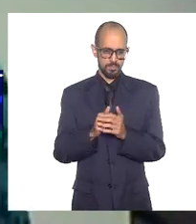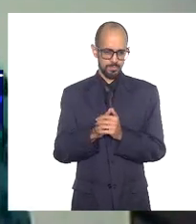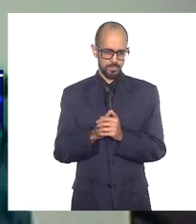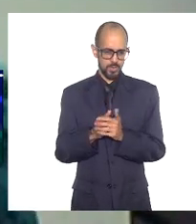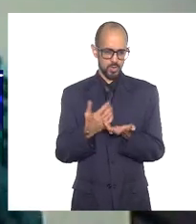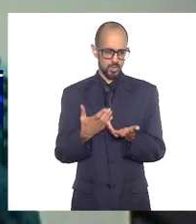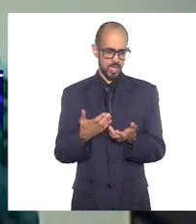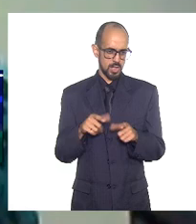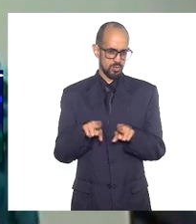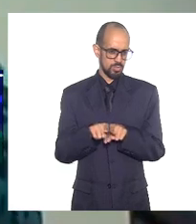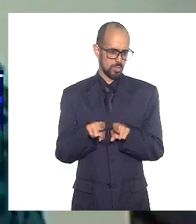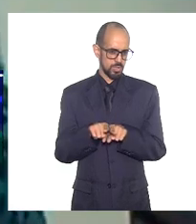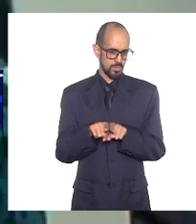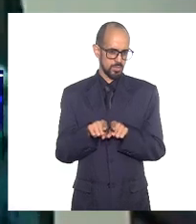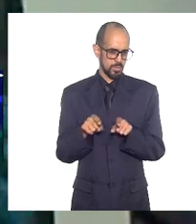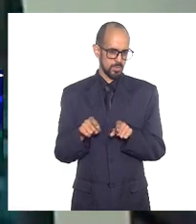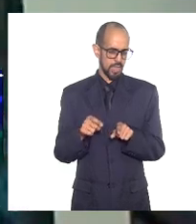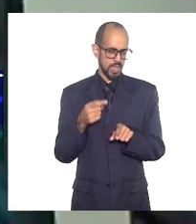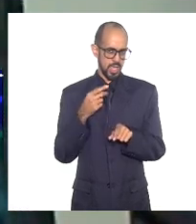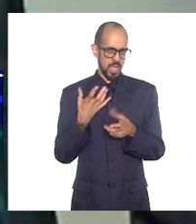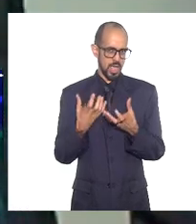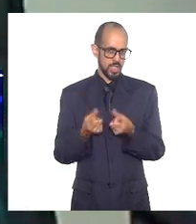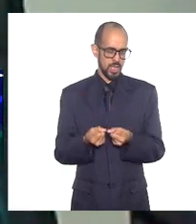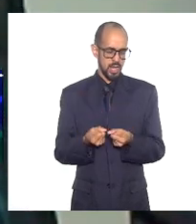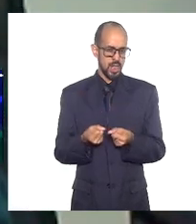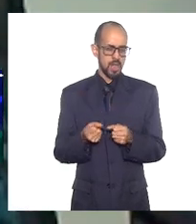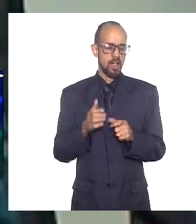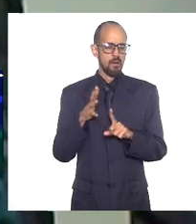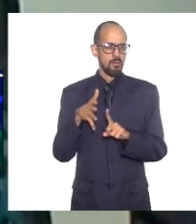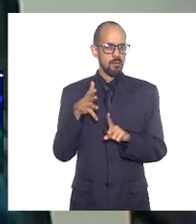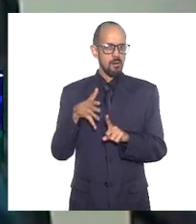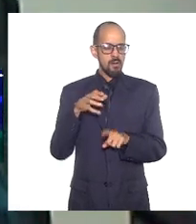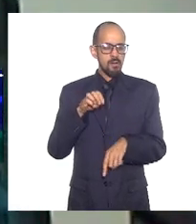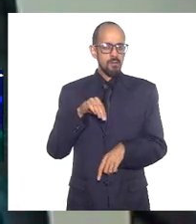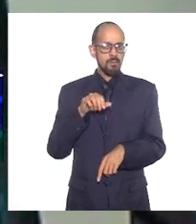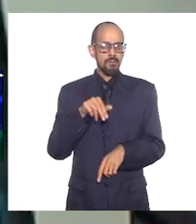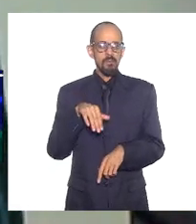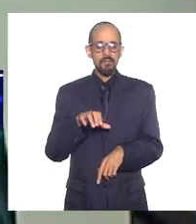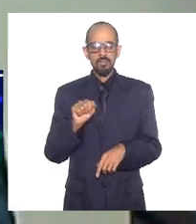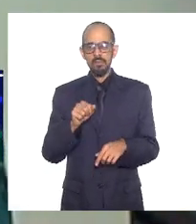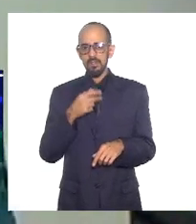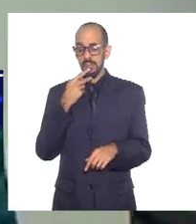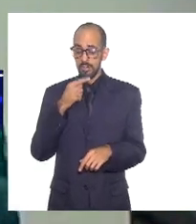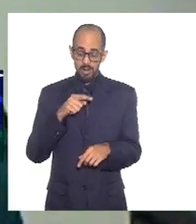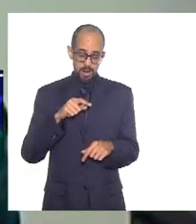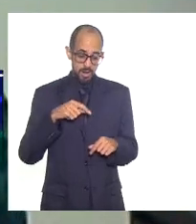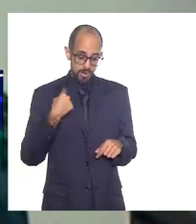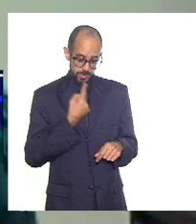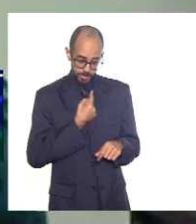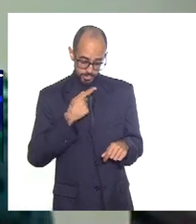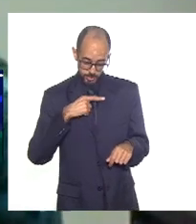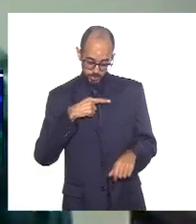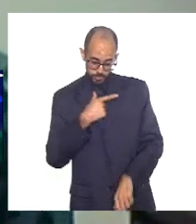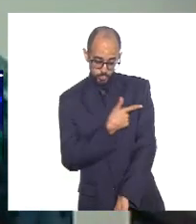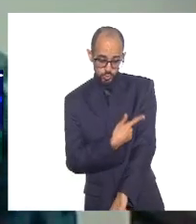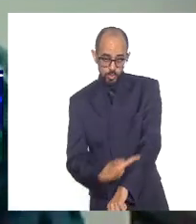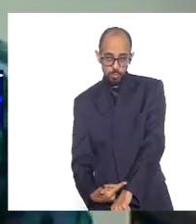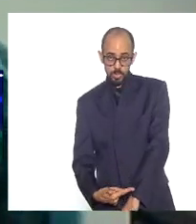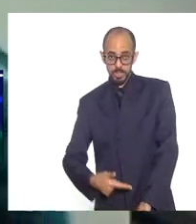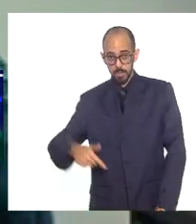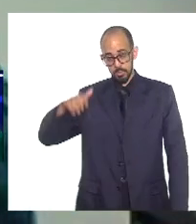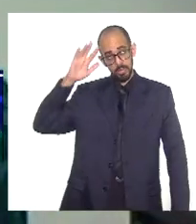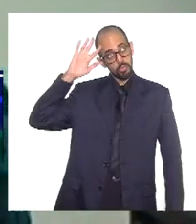quero também aderir à fala da deputada Mônica para dizer que nós temos um comportamento ideológico, que foi